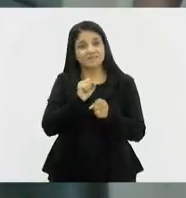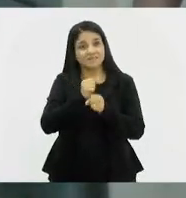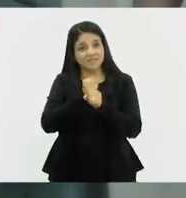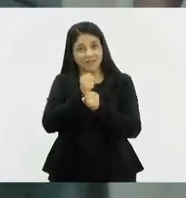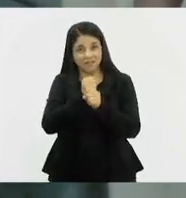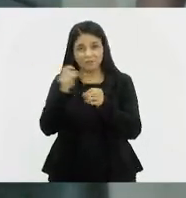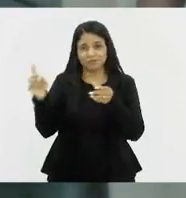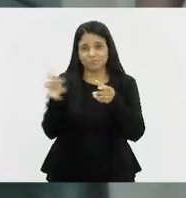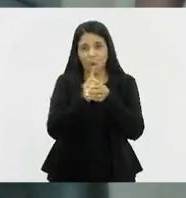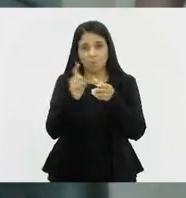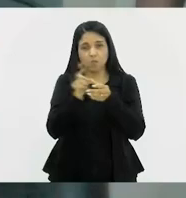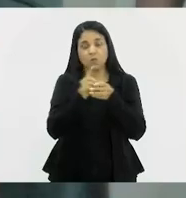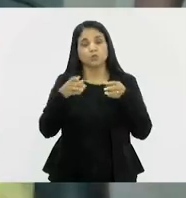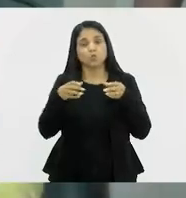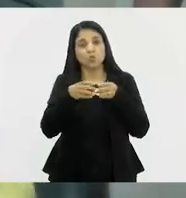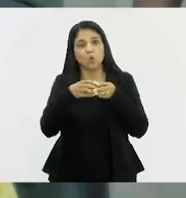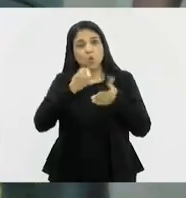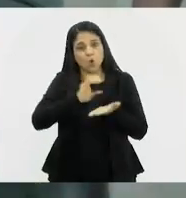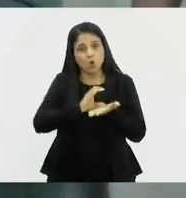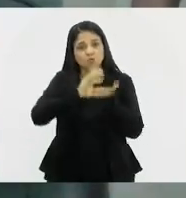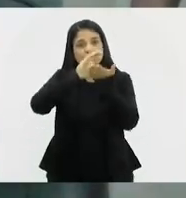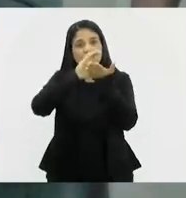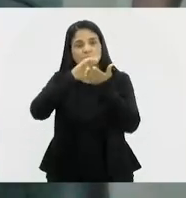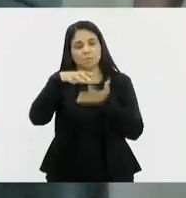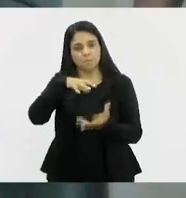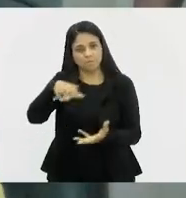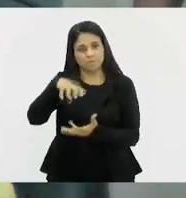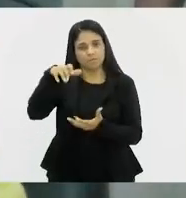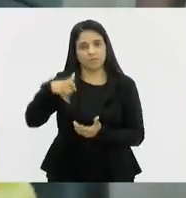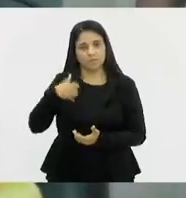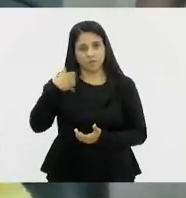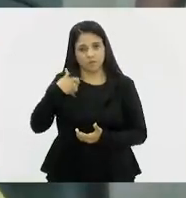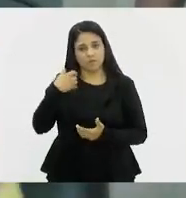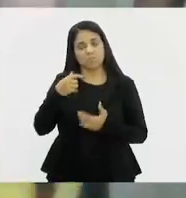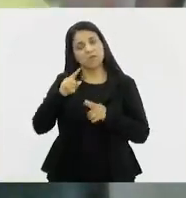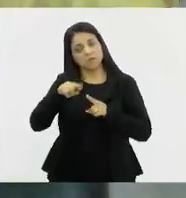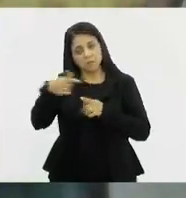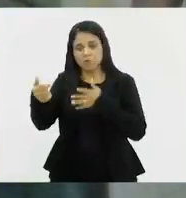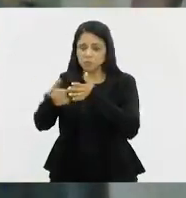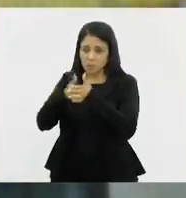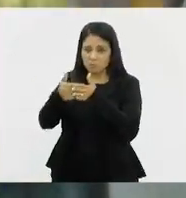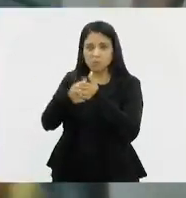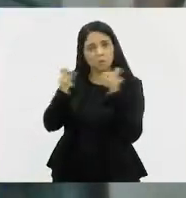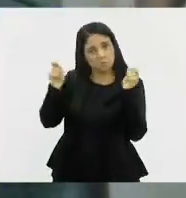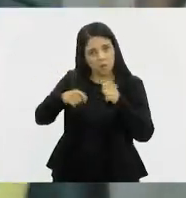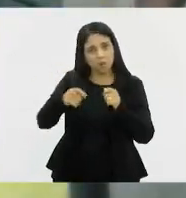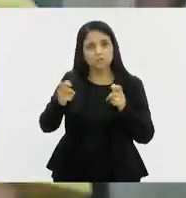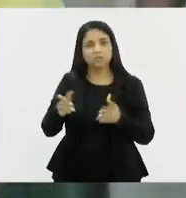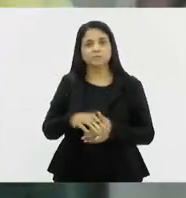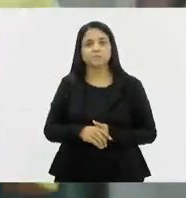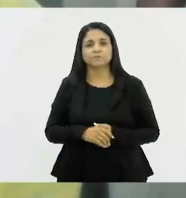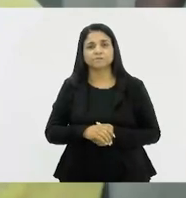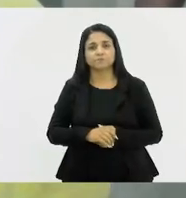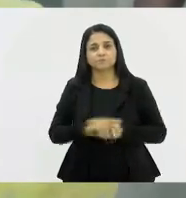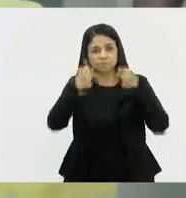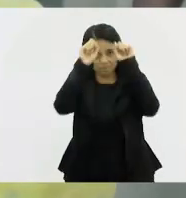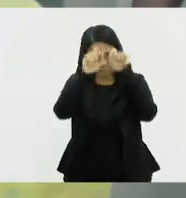da Pessoa Idosa. Então, para as perguntas depois, se quiserem me perguntar alguma coisa. O próximo, por favor.